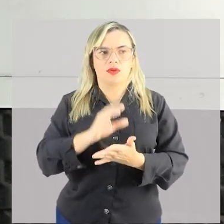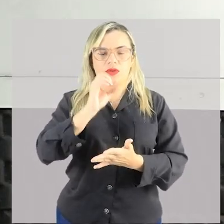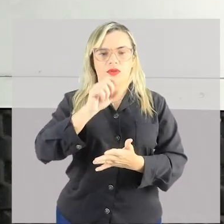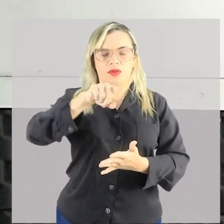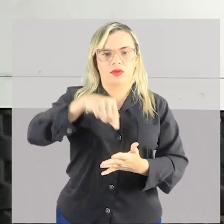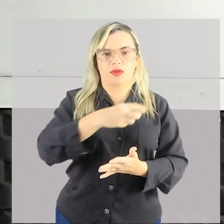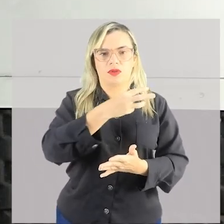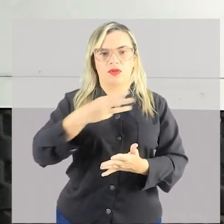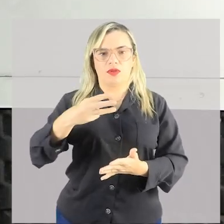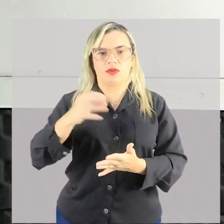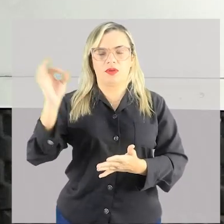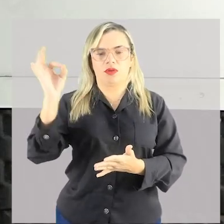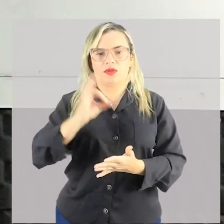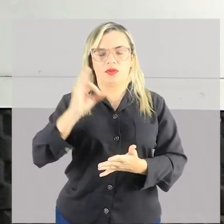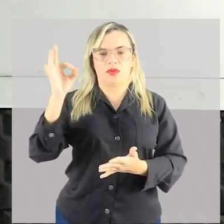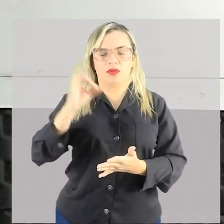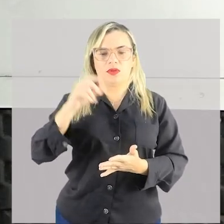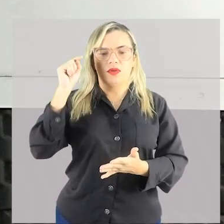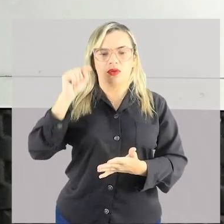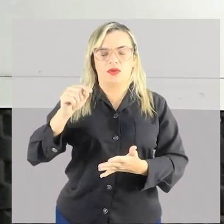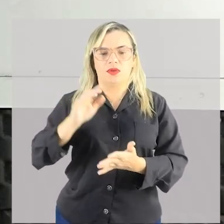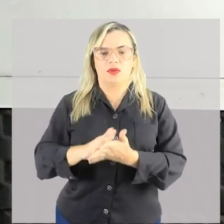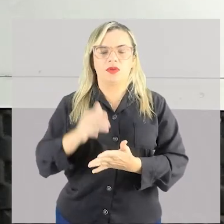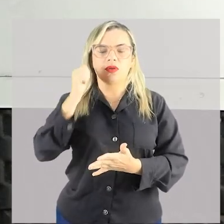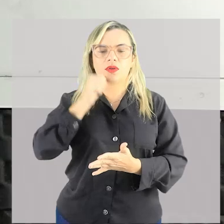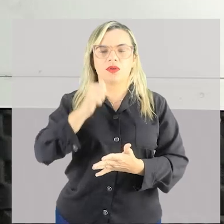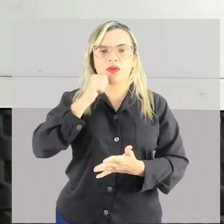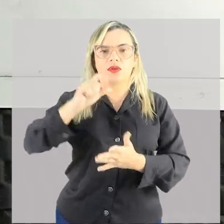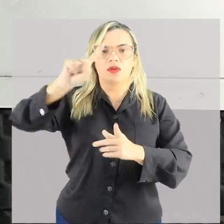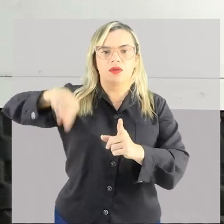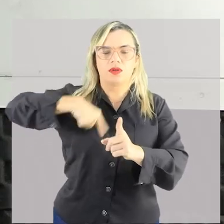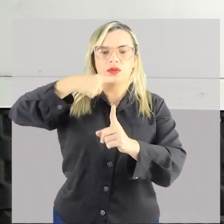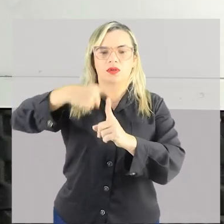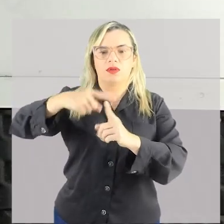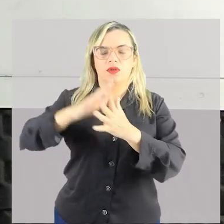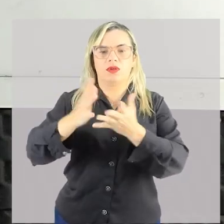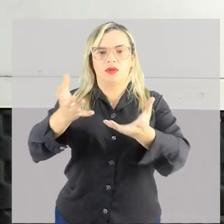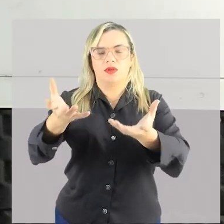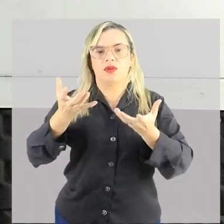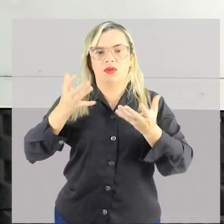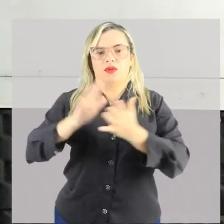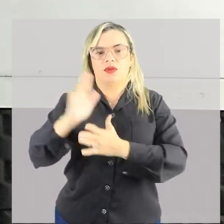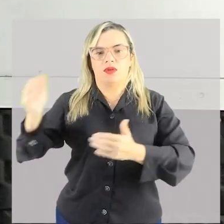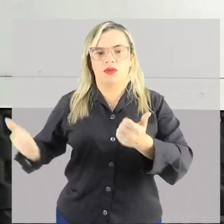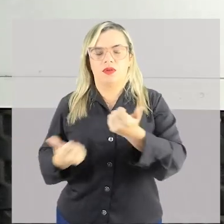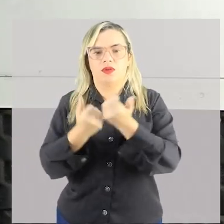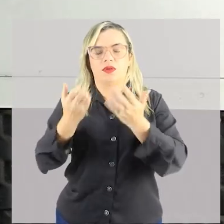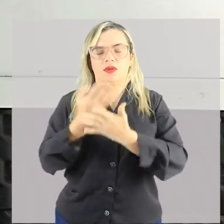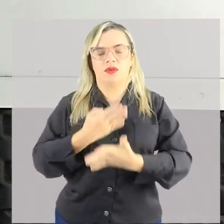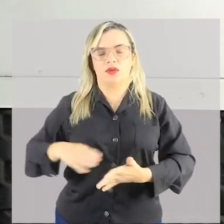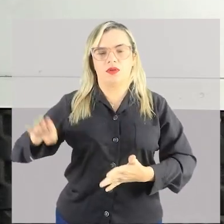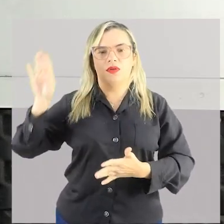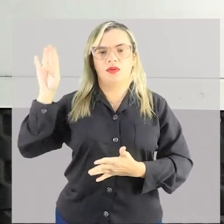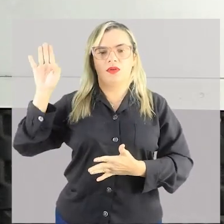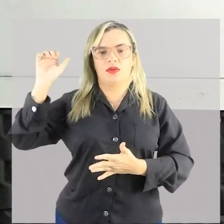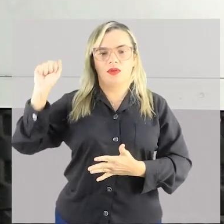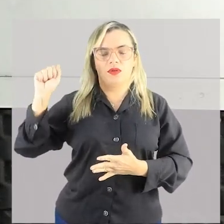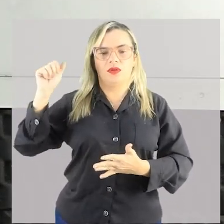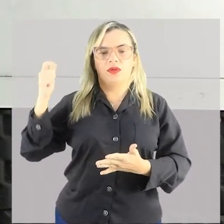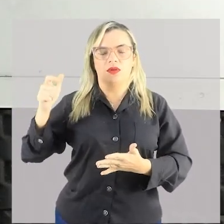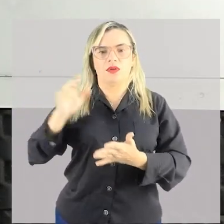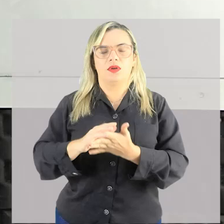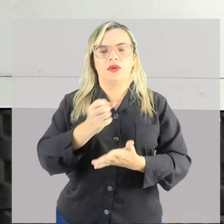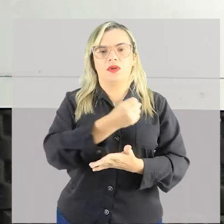isso aqui é a soma tá porque ele quer que seja um apoiador do candidato a tá